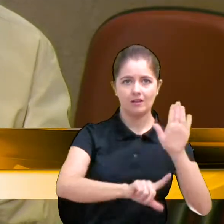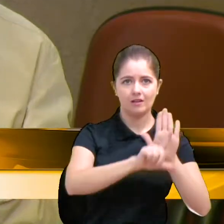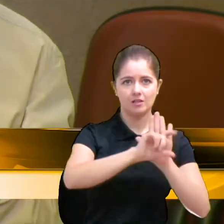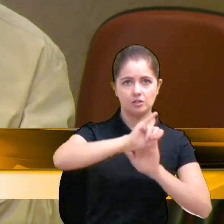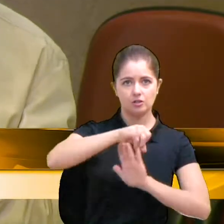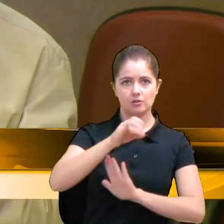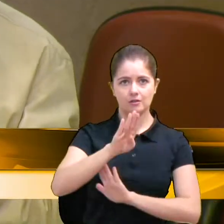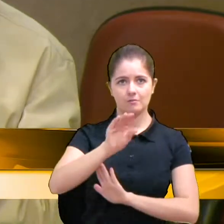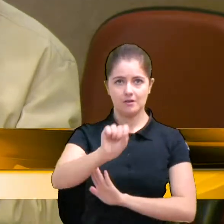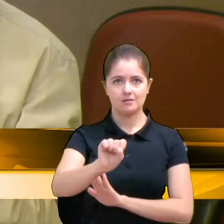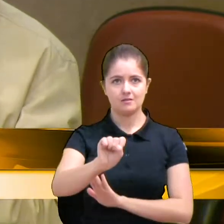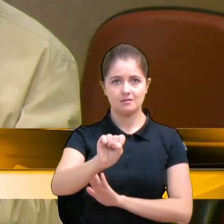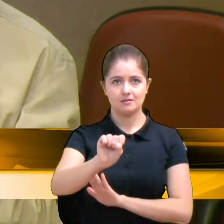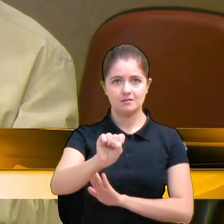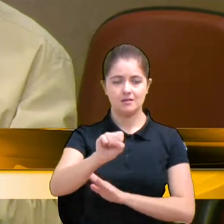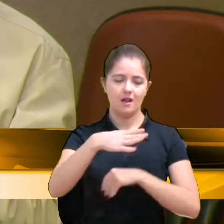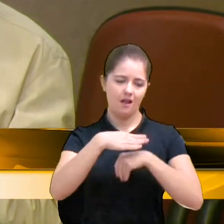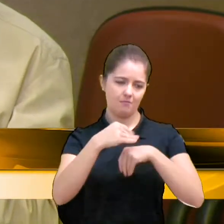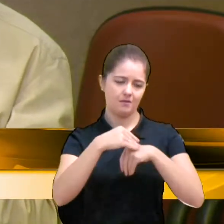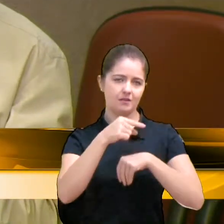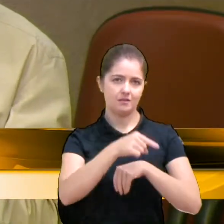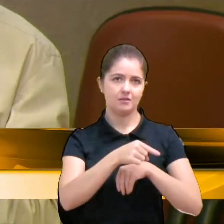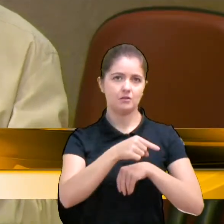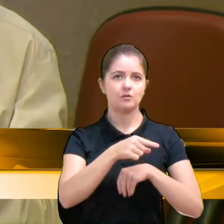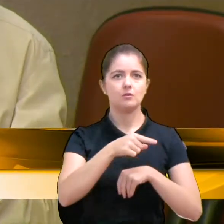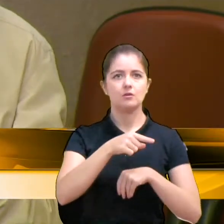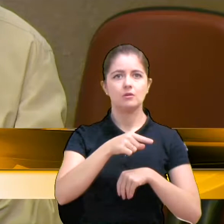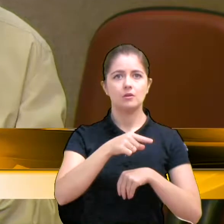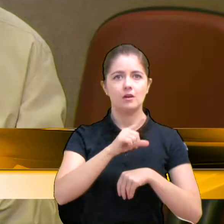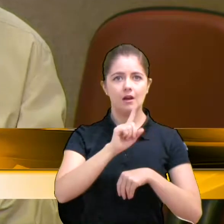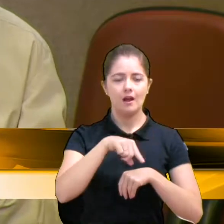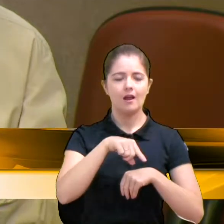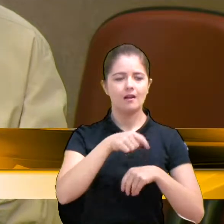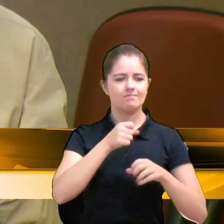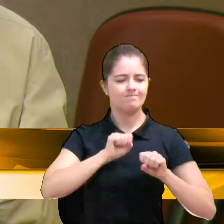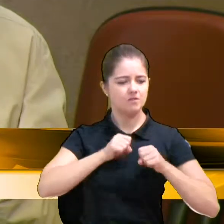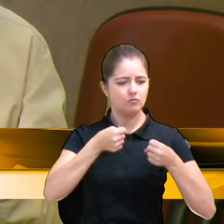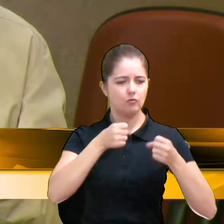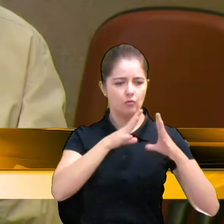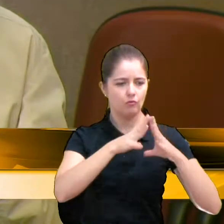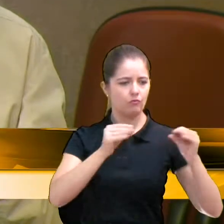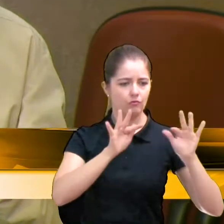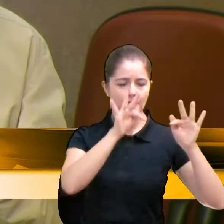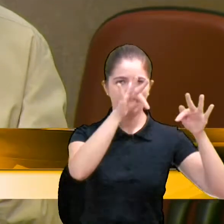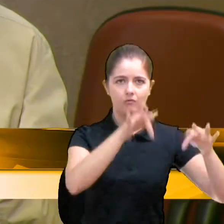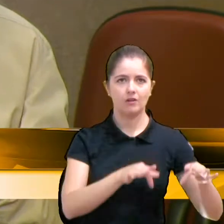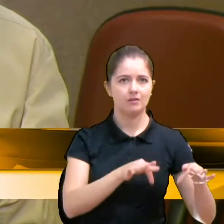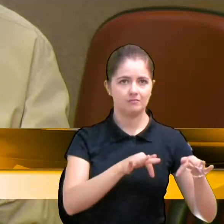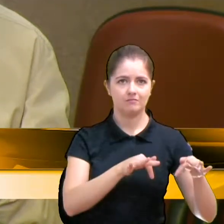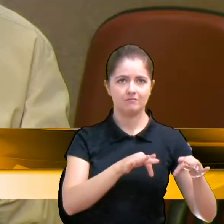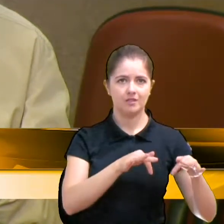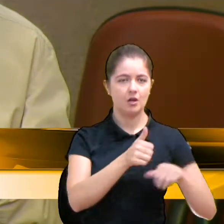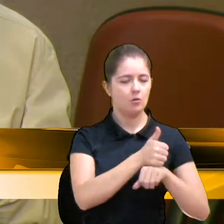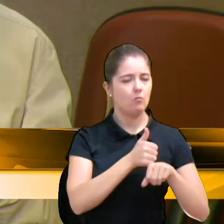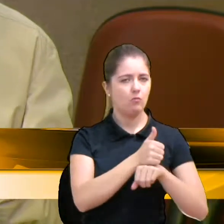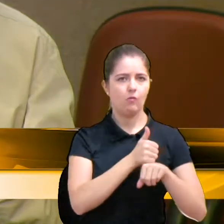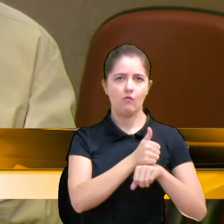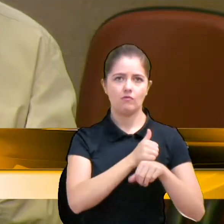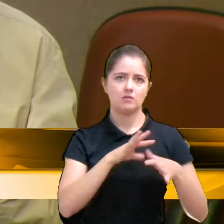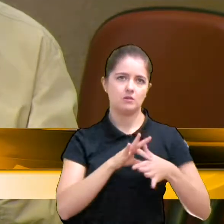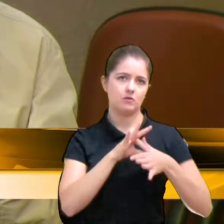JBS, vem se fazendo um esforço para extinguir a profissão de açougueiro, mas é uma profissão digna, honrada e